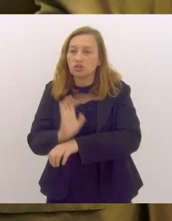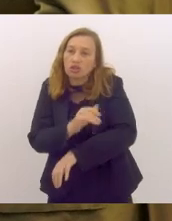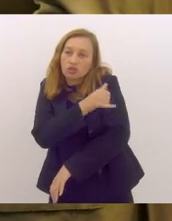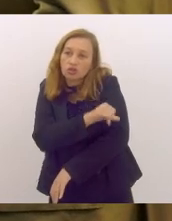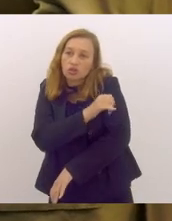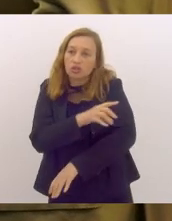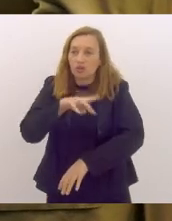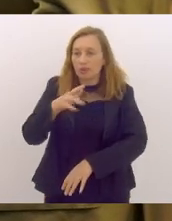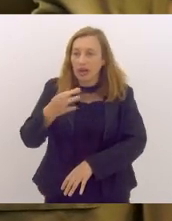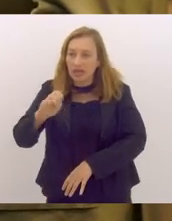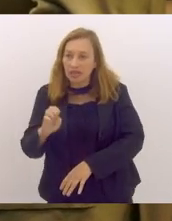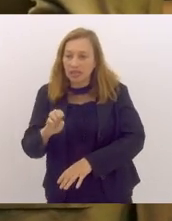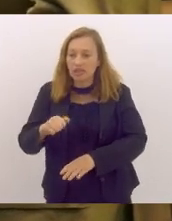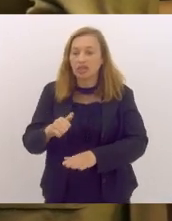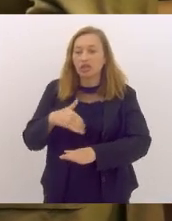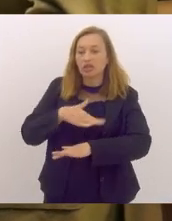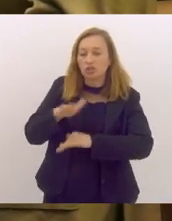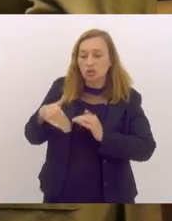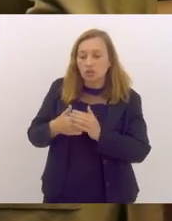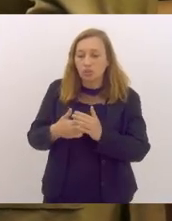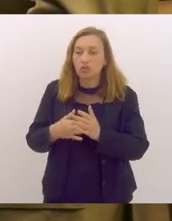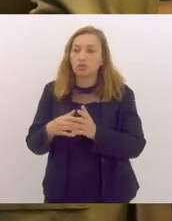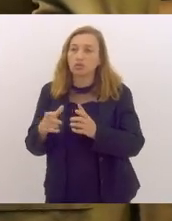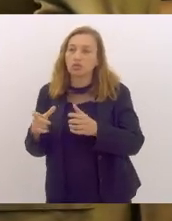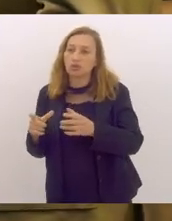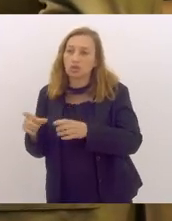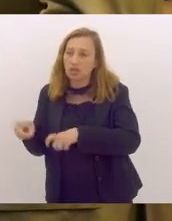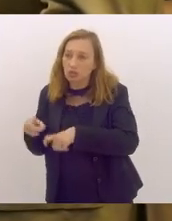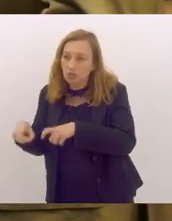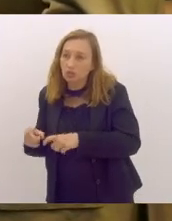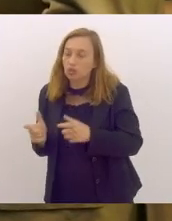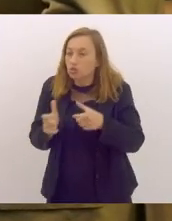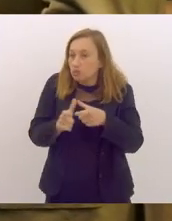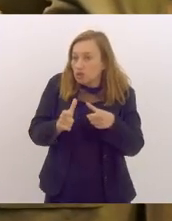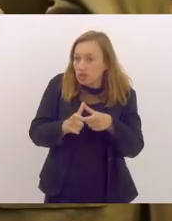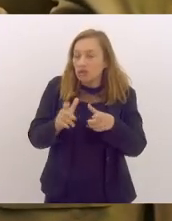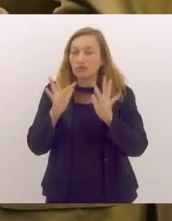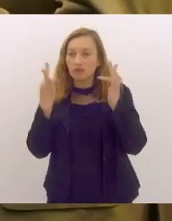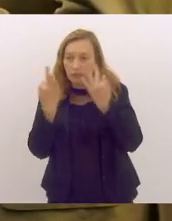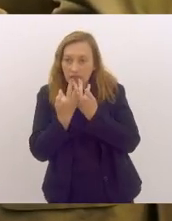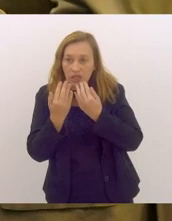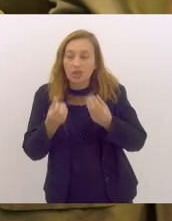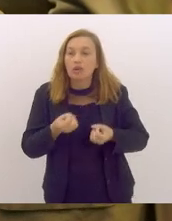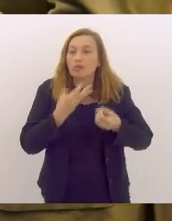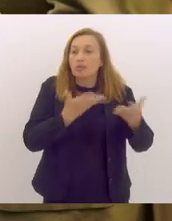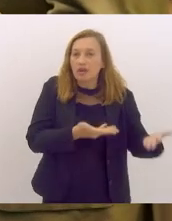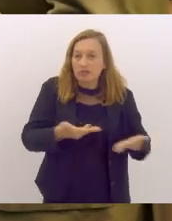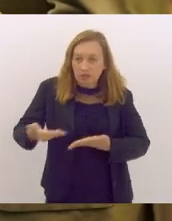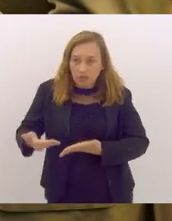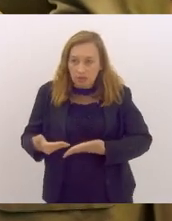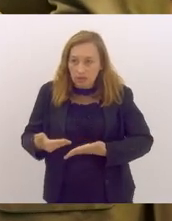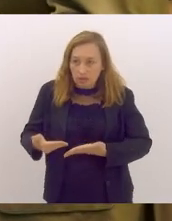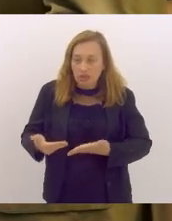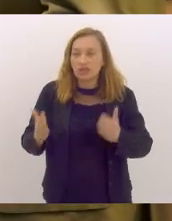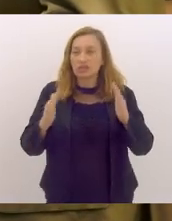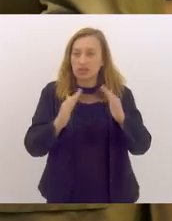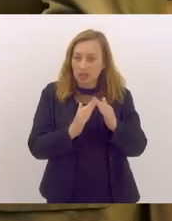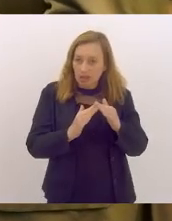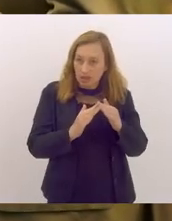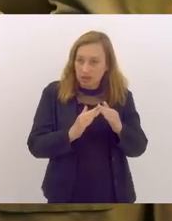Então, Marina e todos aqueles pequenos agricultores e agricultores familiares, sejam bem-vindos e bem-vindas a essa